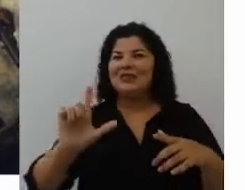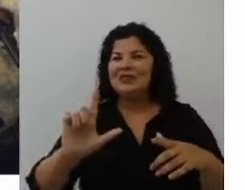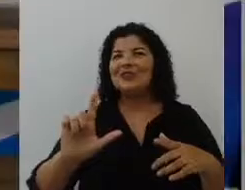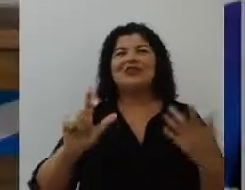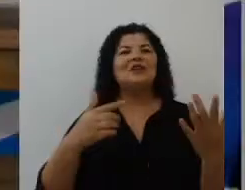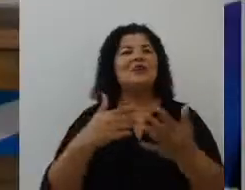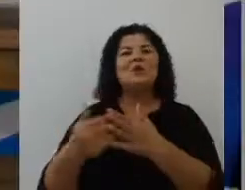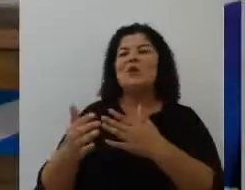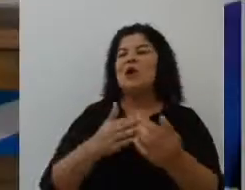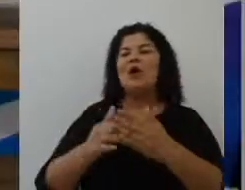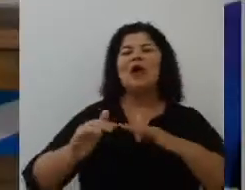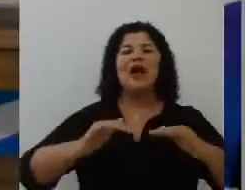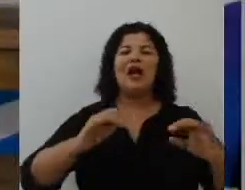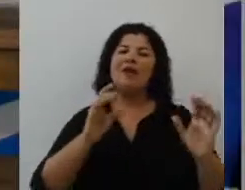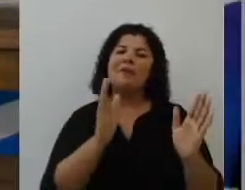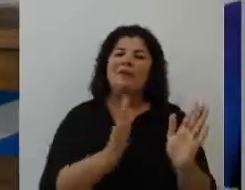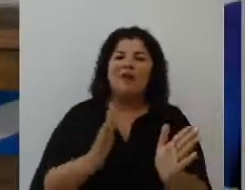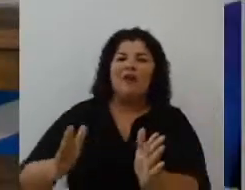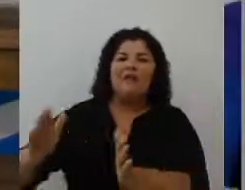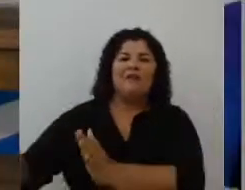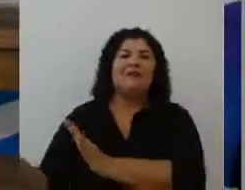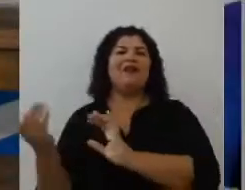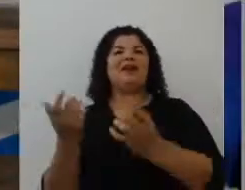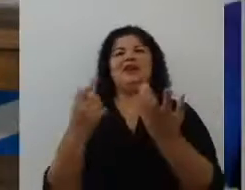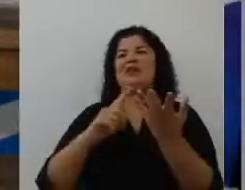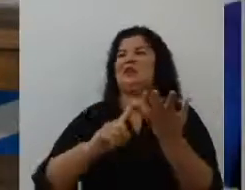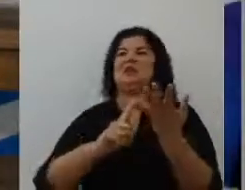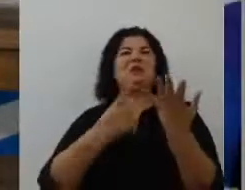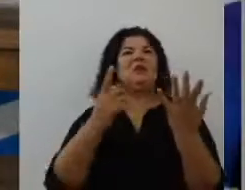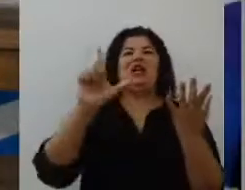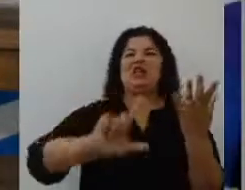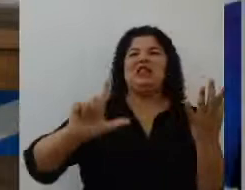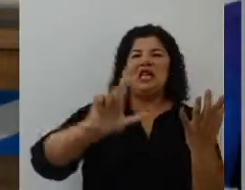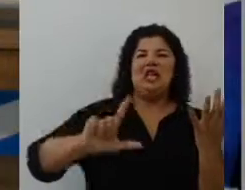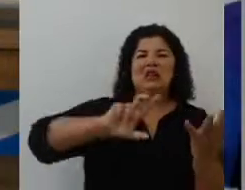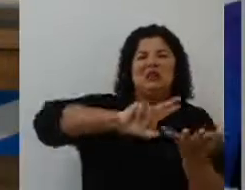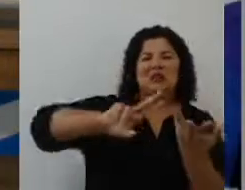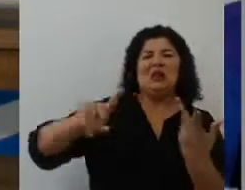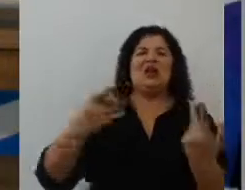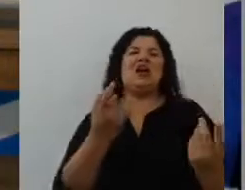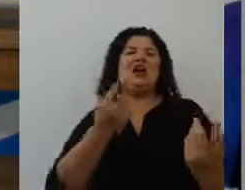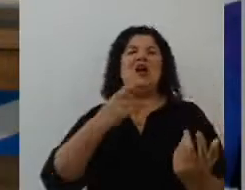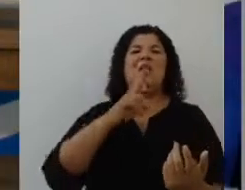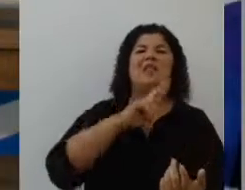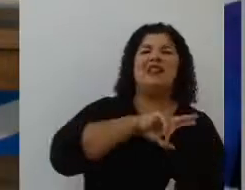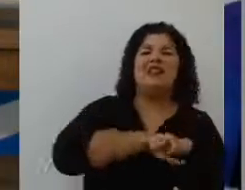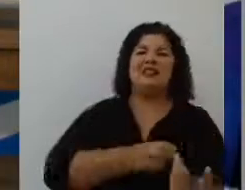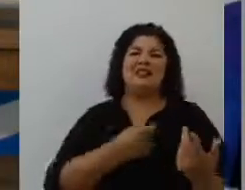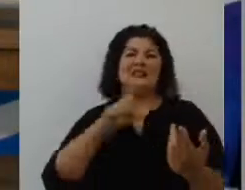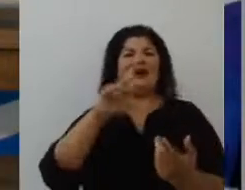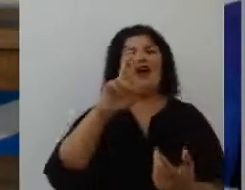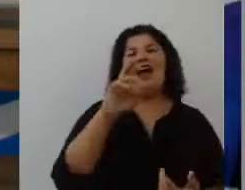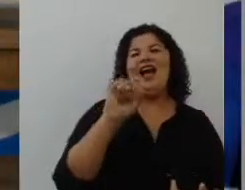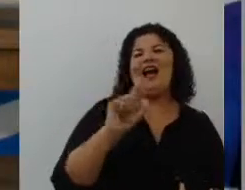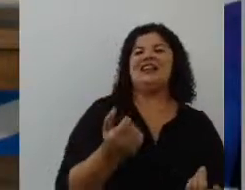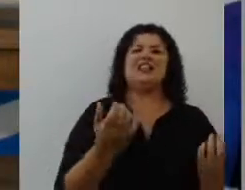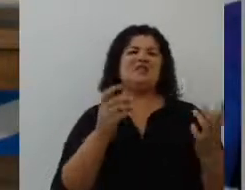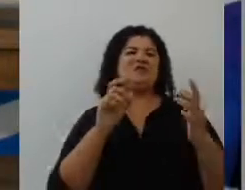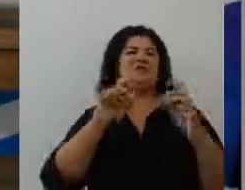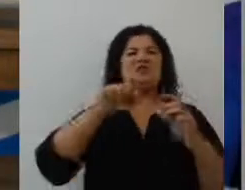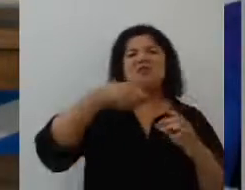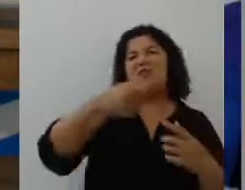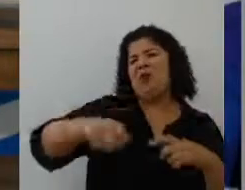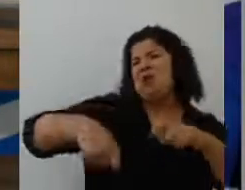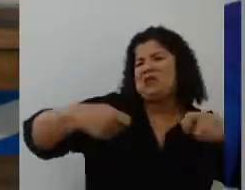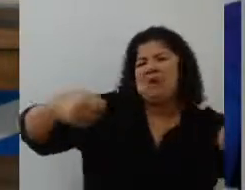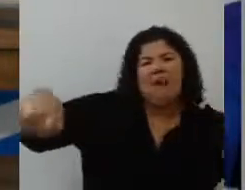movimento estético, não importa o movimento estético. Pode ser barroco, arcadismo, romantismo, realismo, naturalismo, parnasianismo, simbolismo, modernismo, não importa.